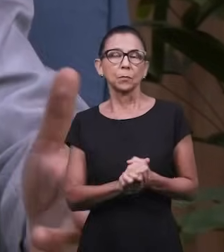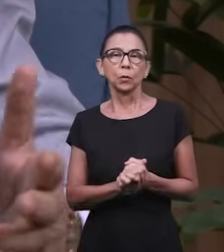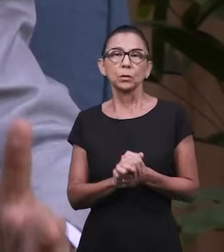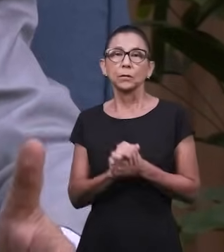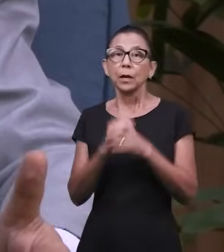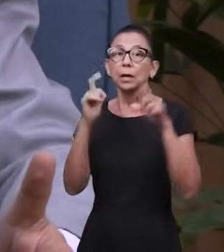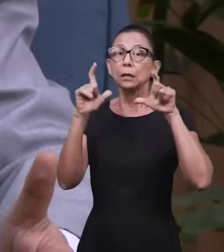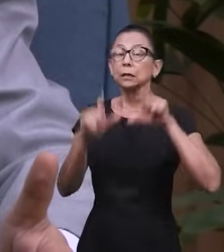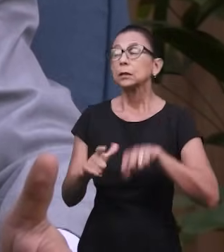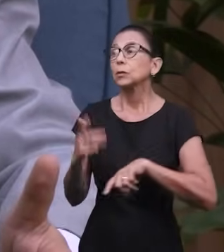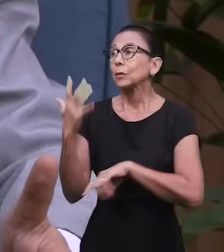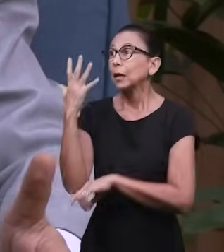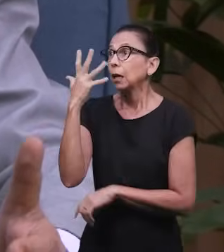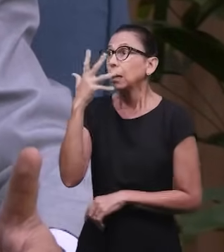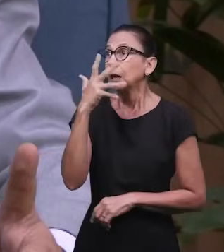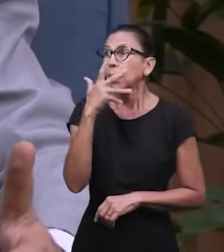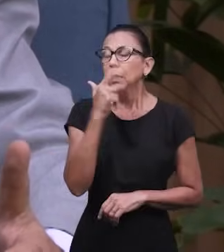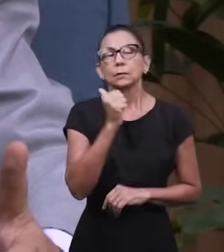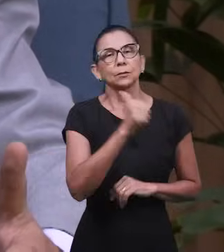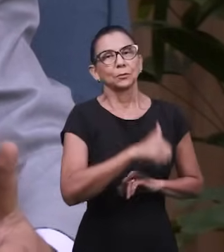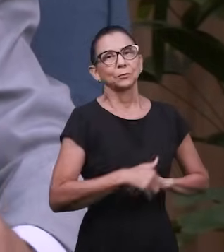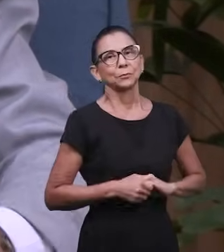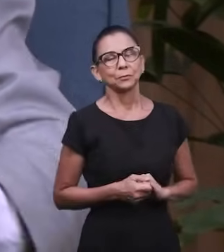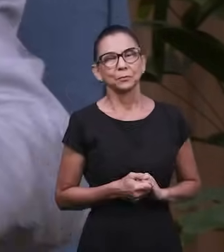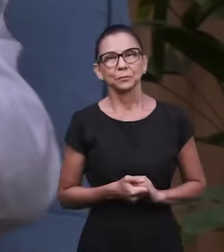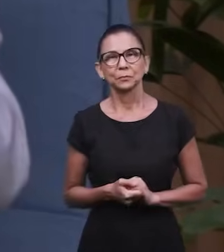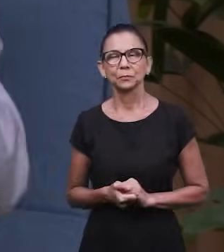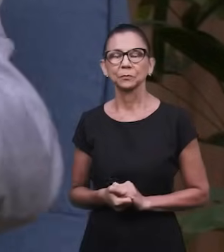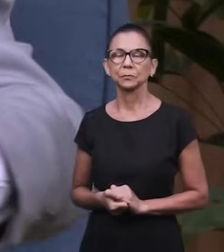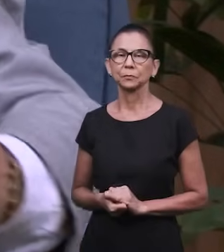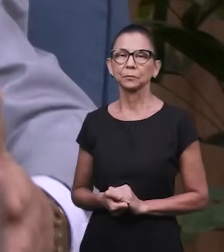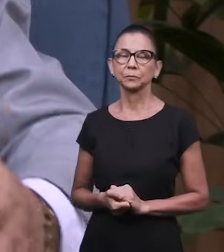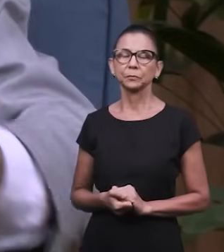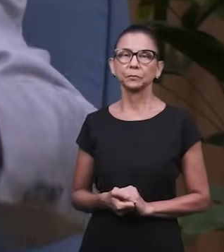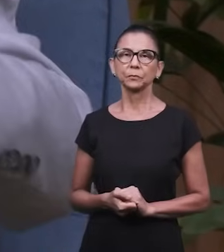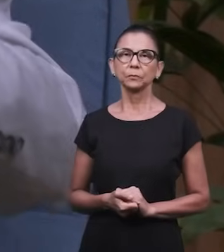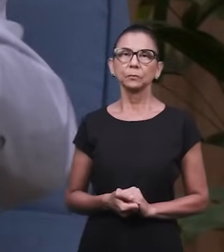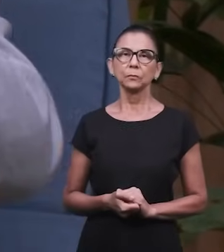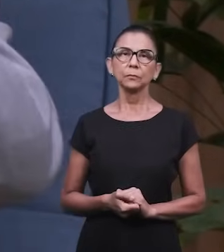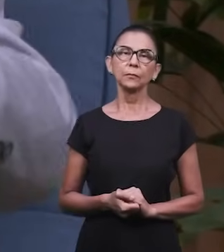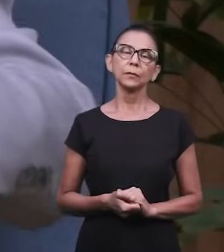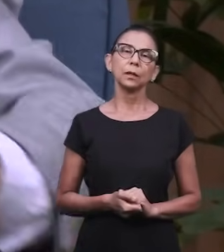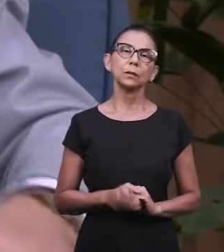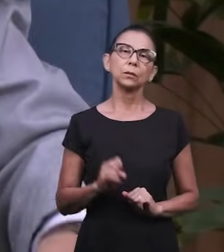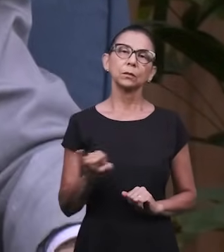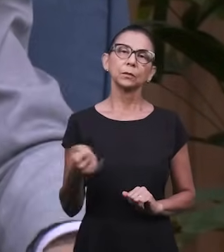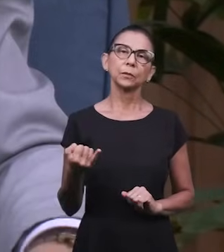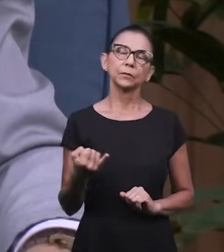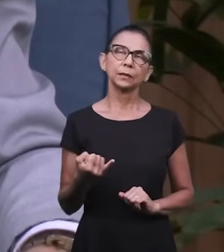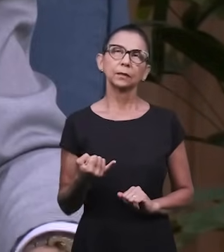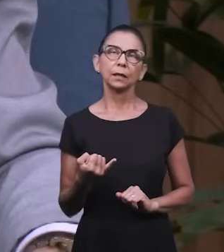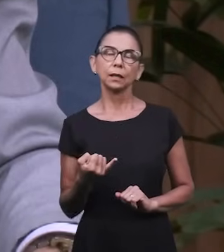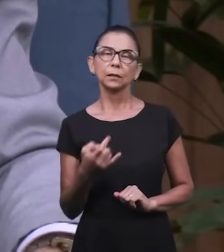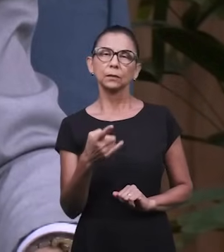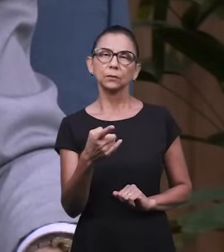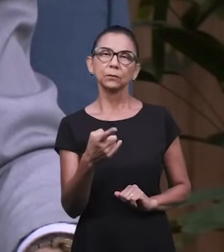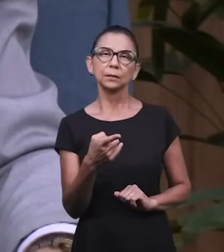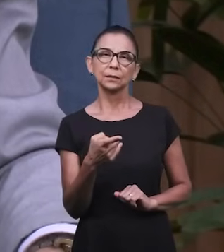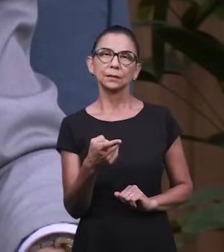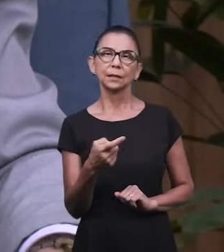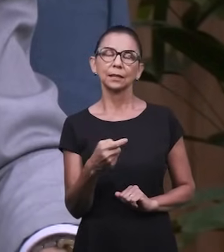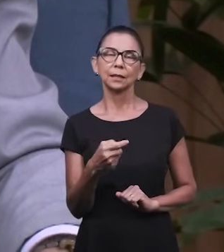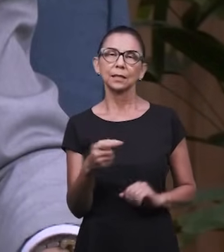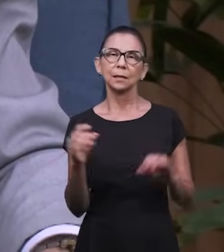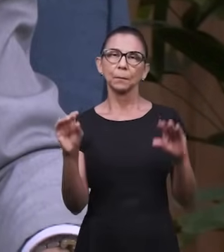aproveitar alguns minutos que a gente ainda tem e vocês falarem um pouco sobre uma ou duas experiências nas igrejas de vocês que vocês tiveram no